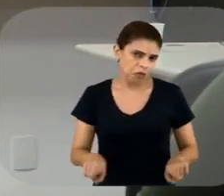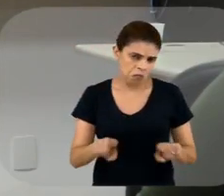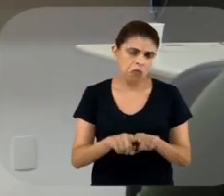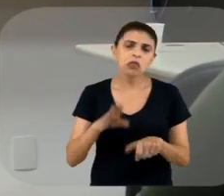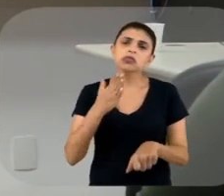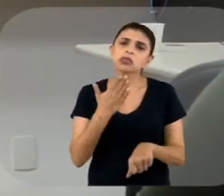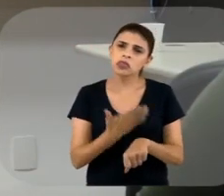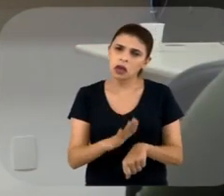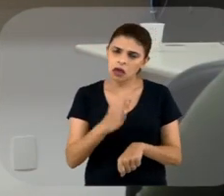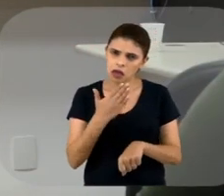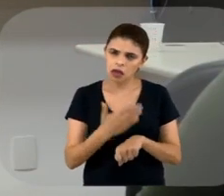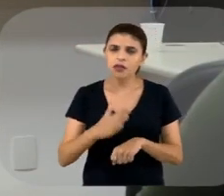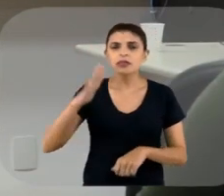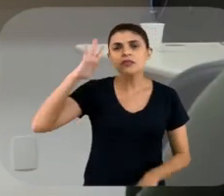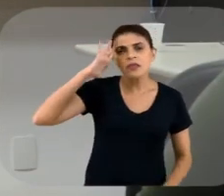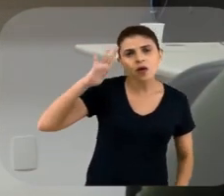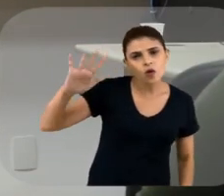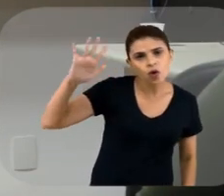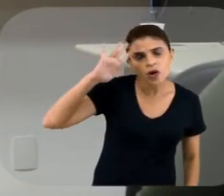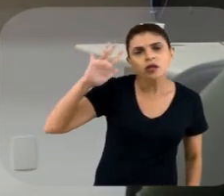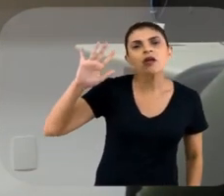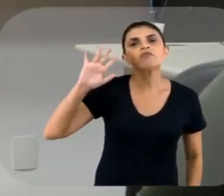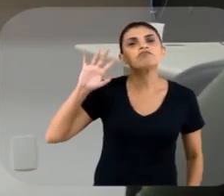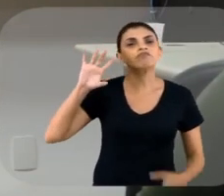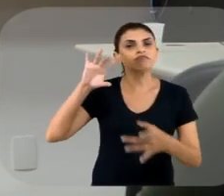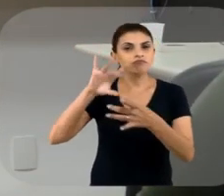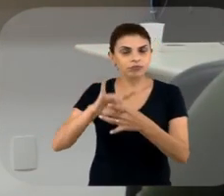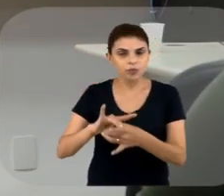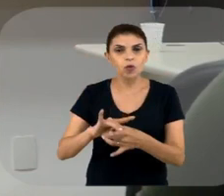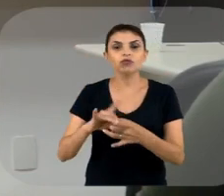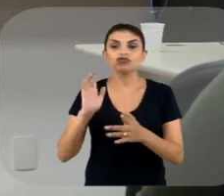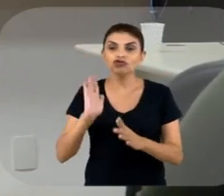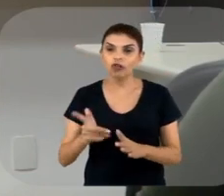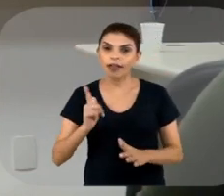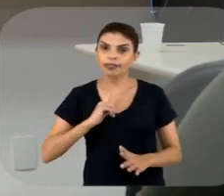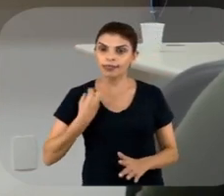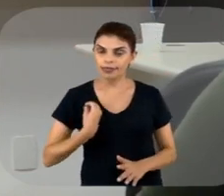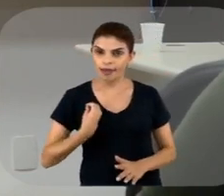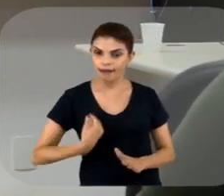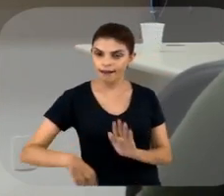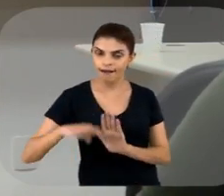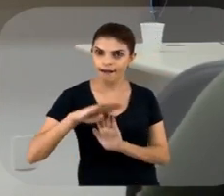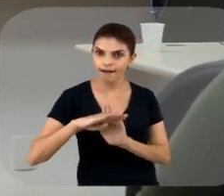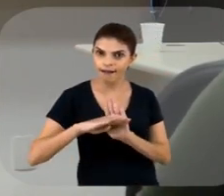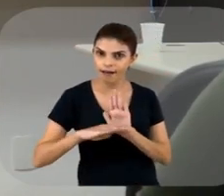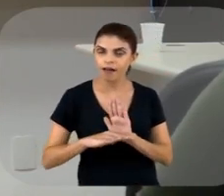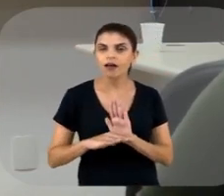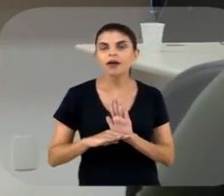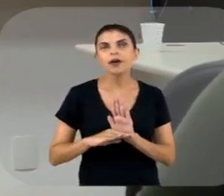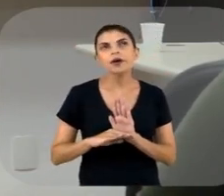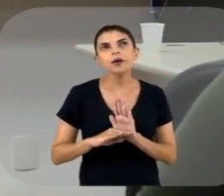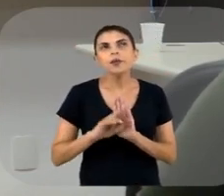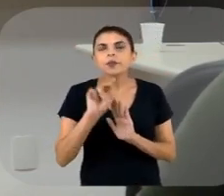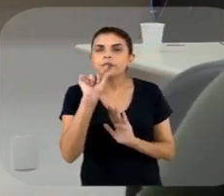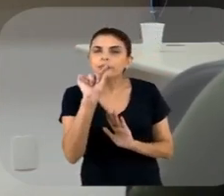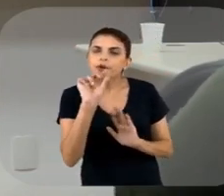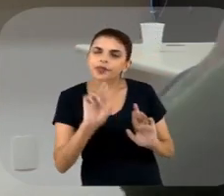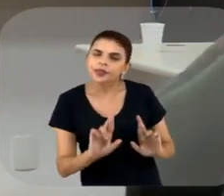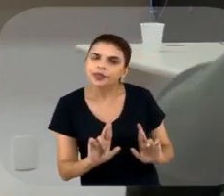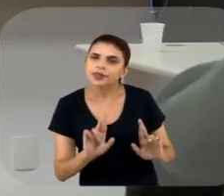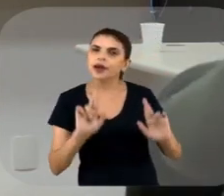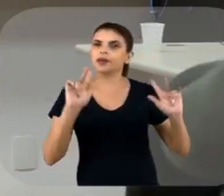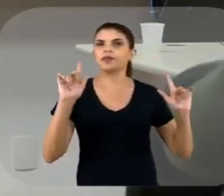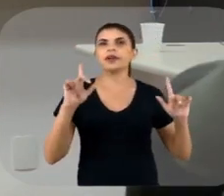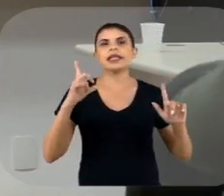é um framework, né, orientador, mas que tem com um foco um pouquinho